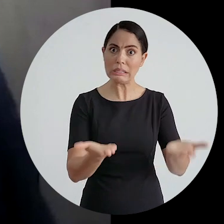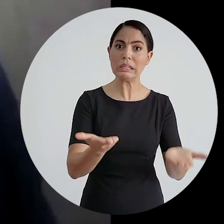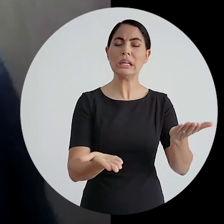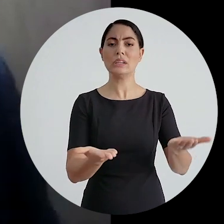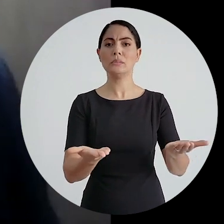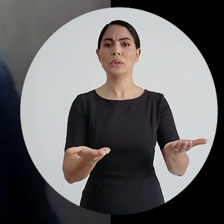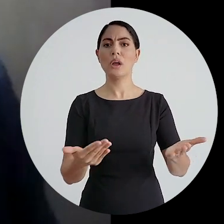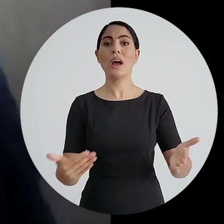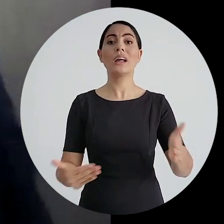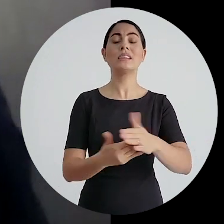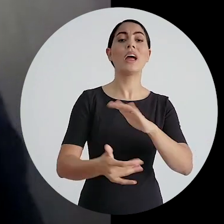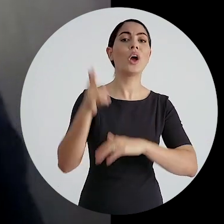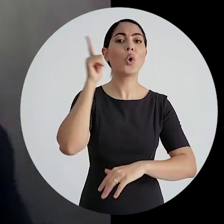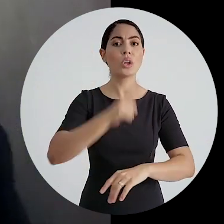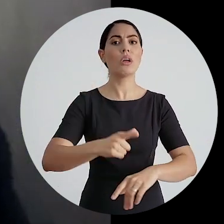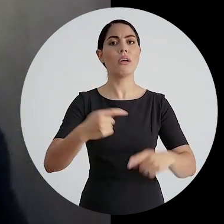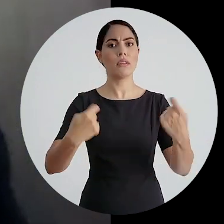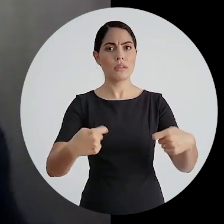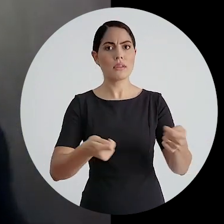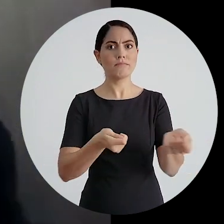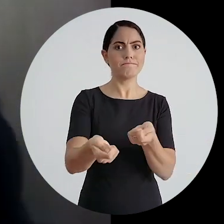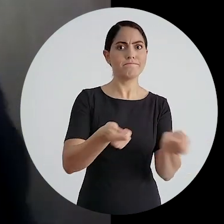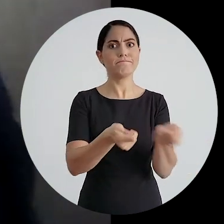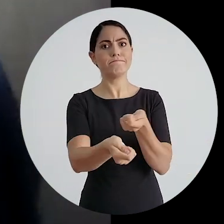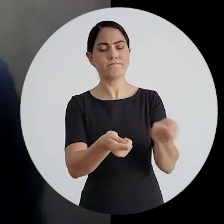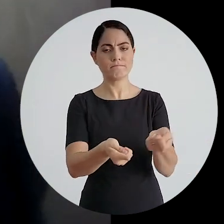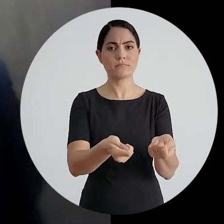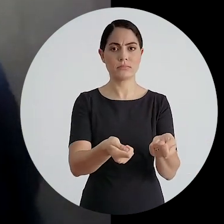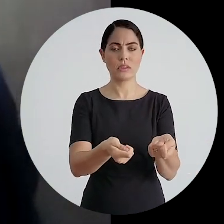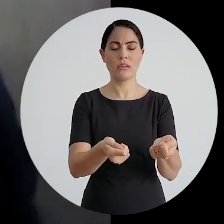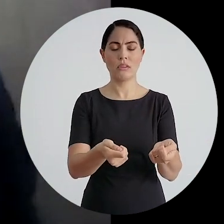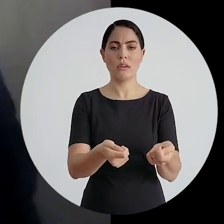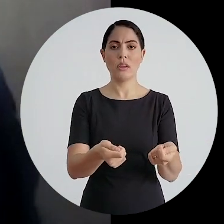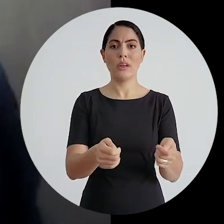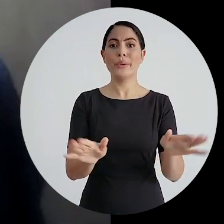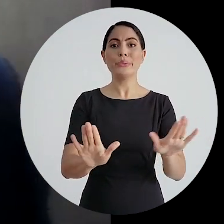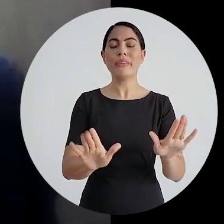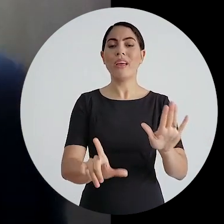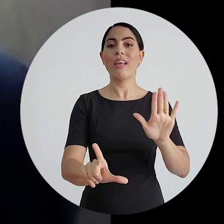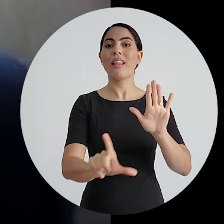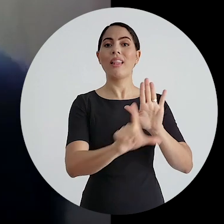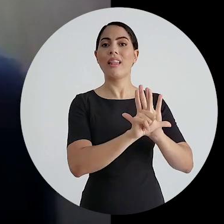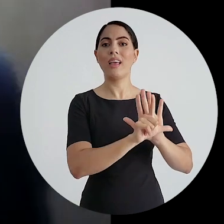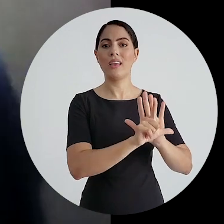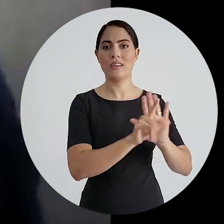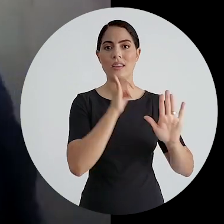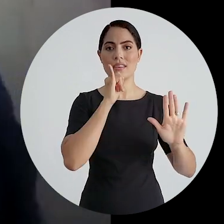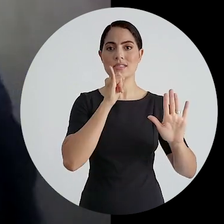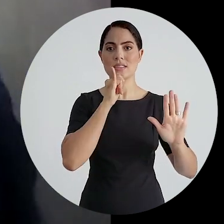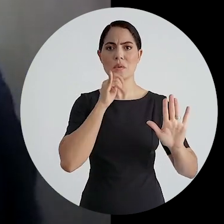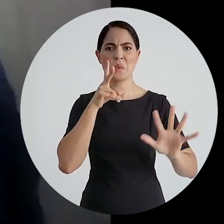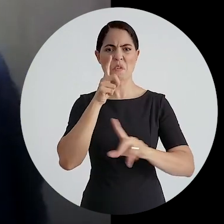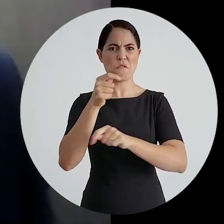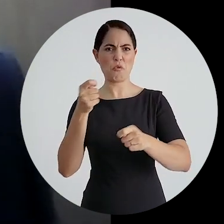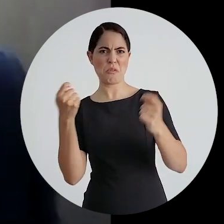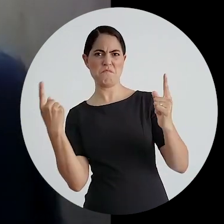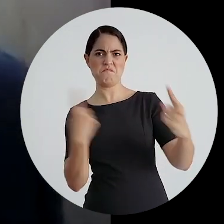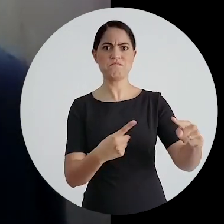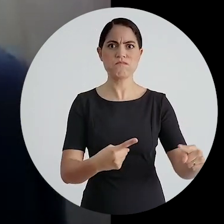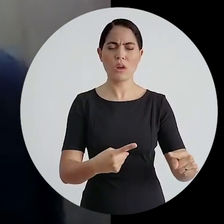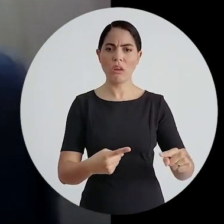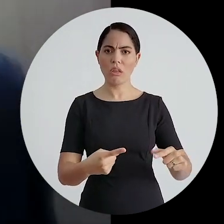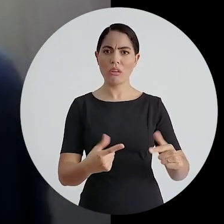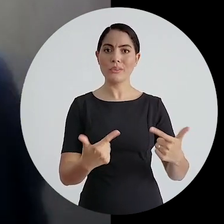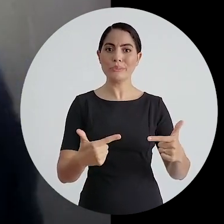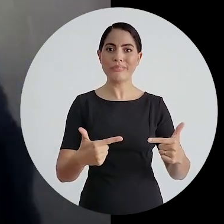com moderação, até o ponto em que se faça necessário. Não há previsão legal para uso